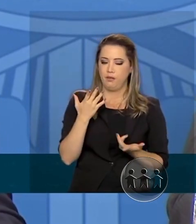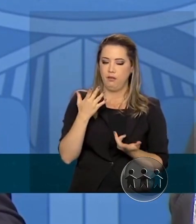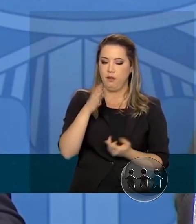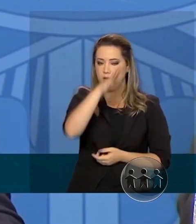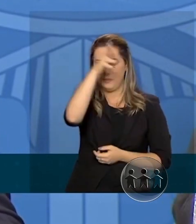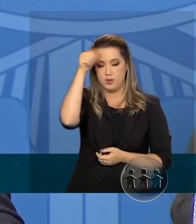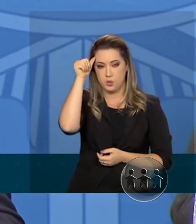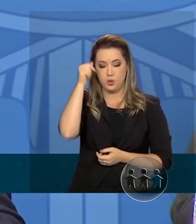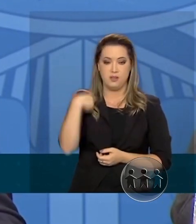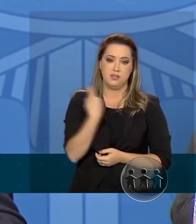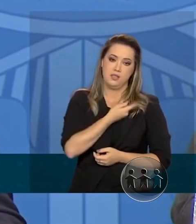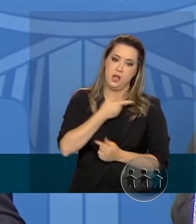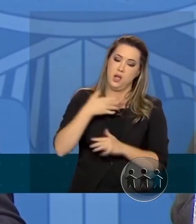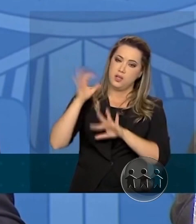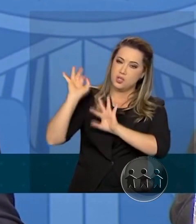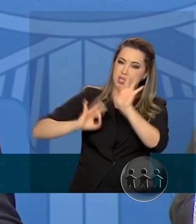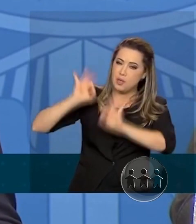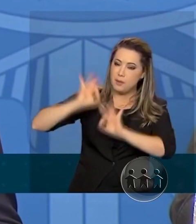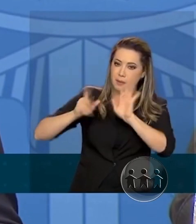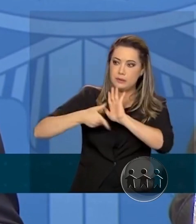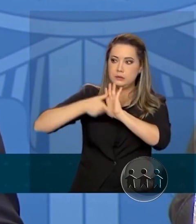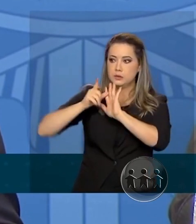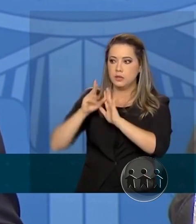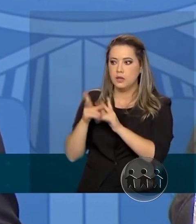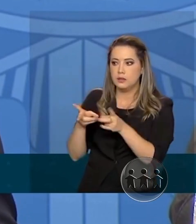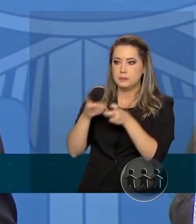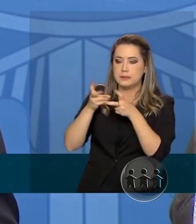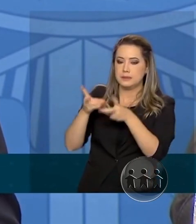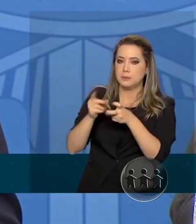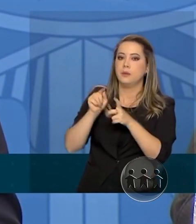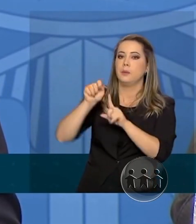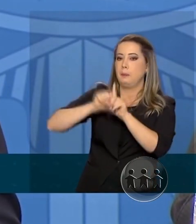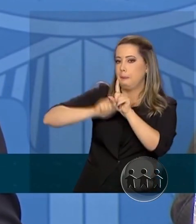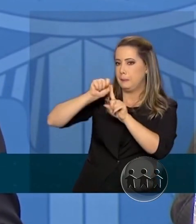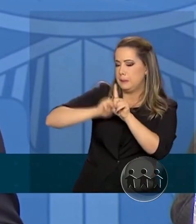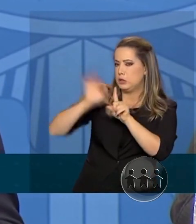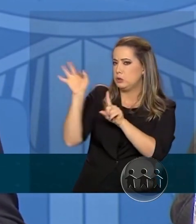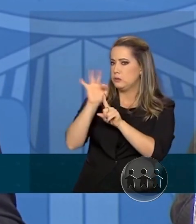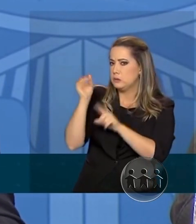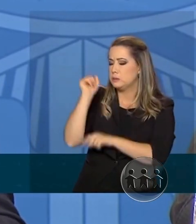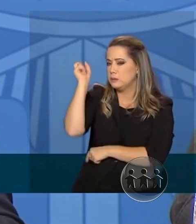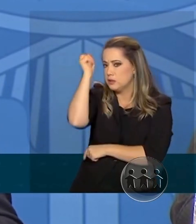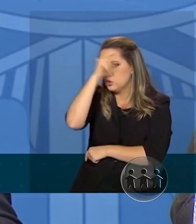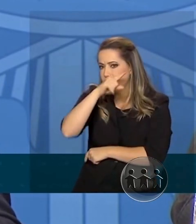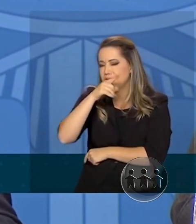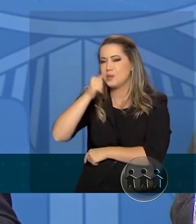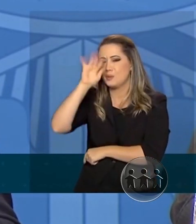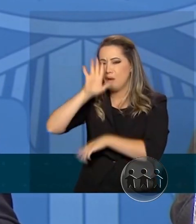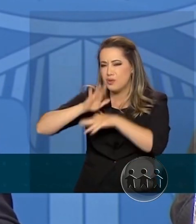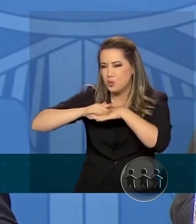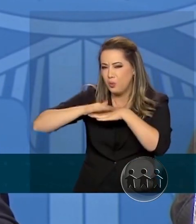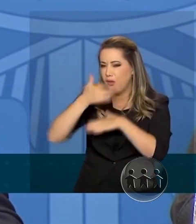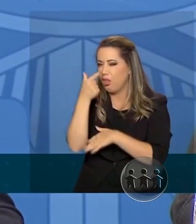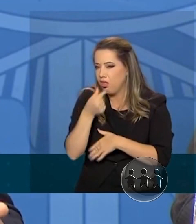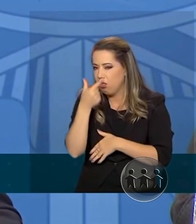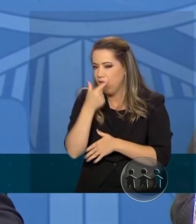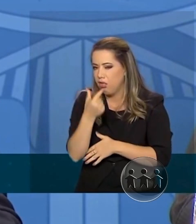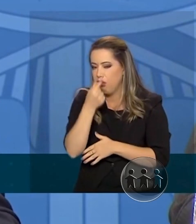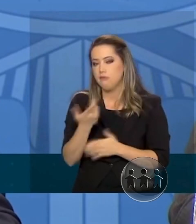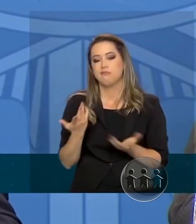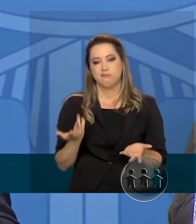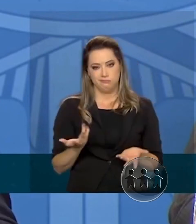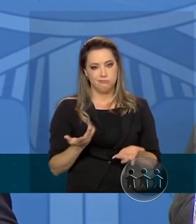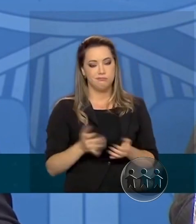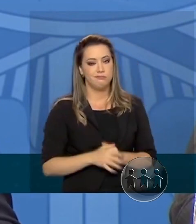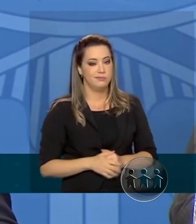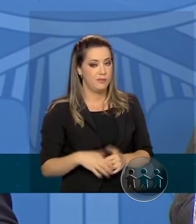e nos antevendo para essa situação do mês de fevereiro. Inclusive, estava discutindo e